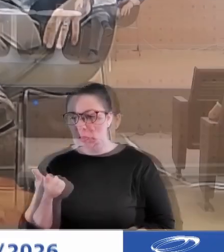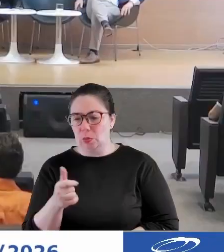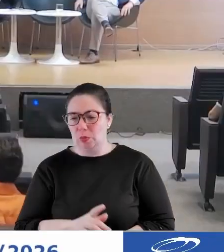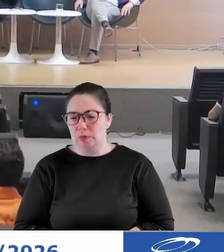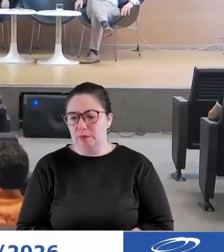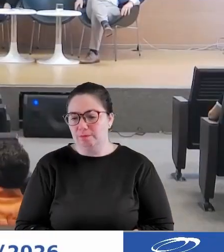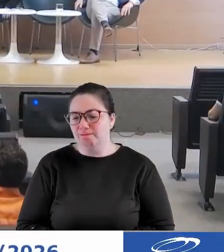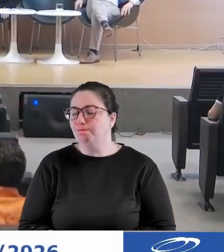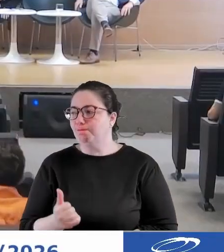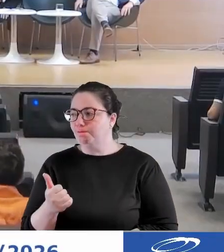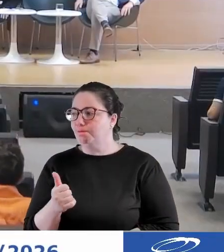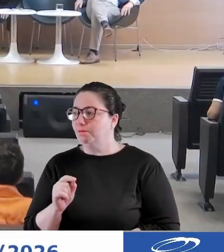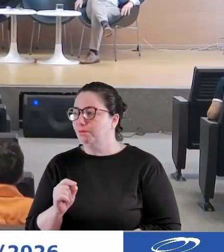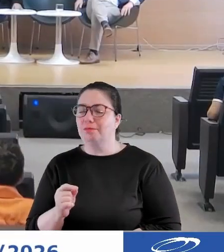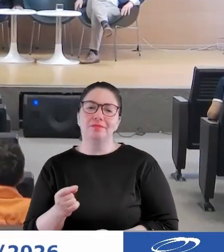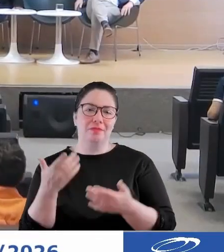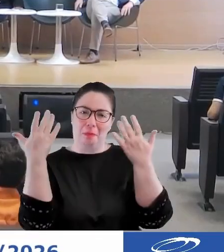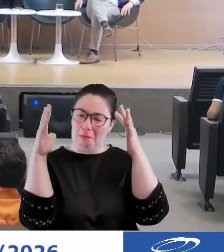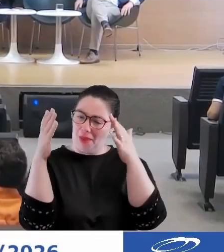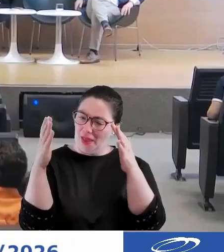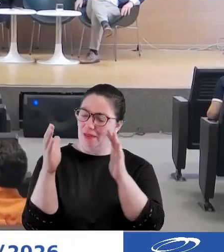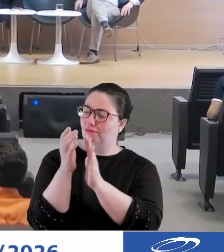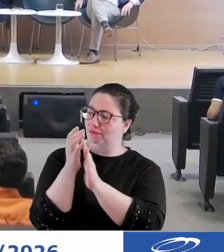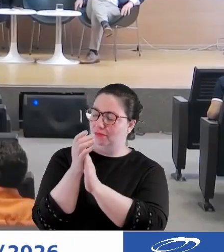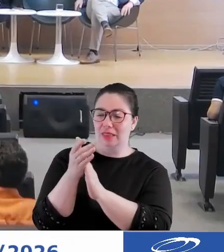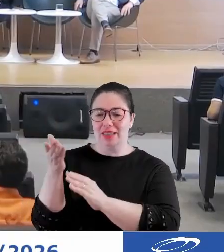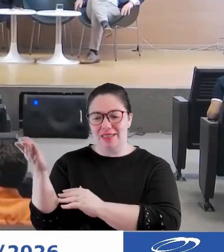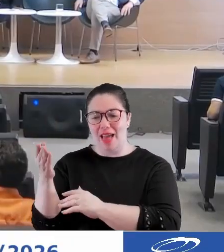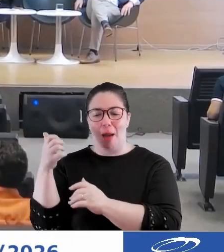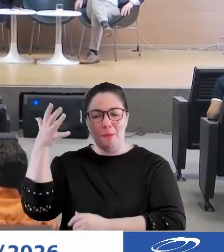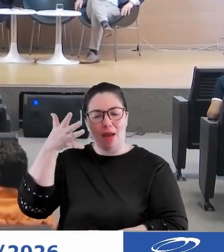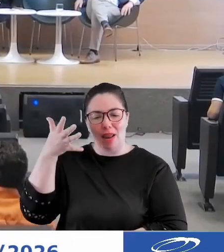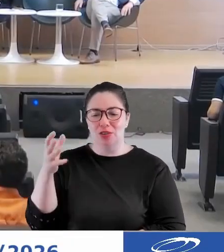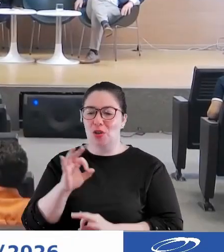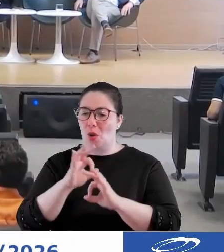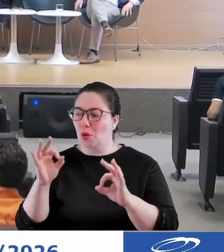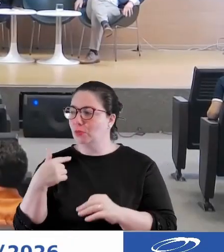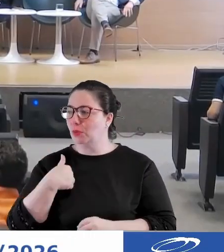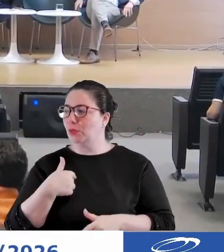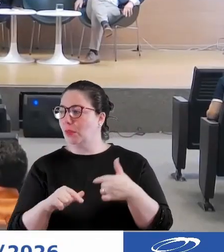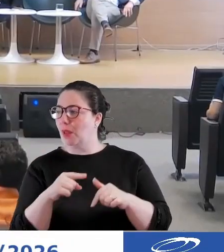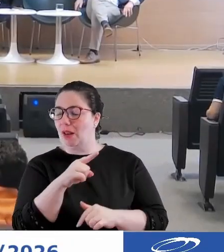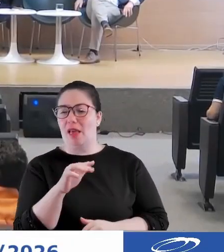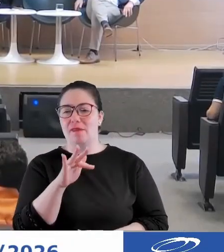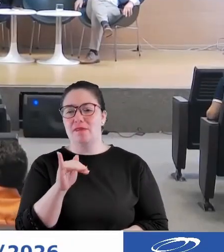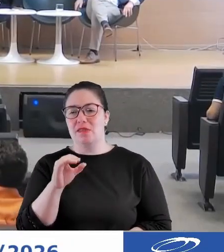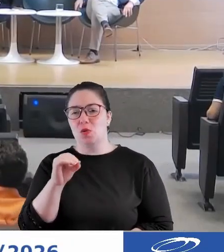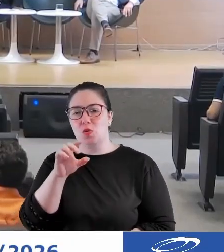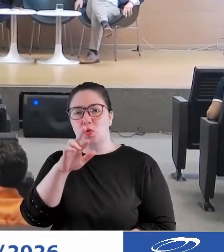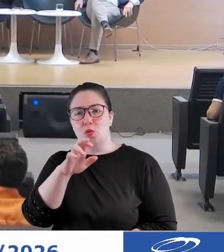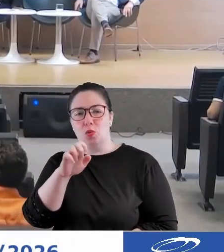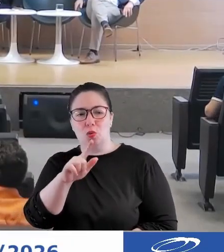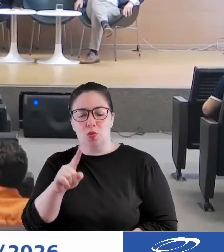queria parabenizar, sua palestra foi ótima. Eu trabalho na Fiocruz, eu trato tuberculose há uns 30 anos.